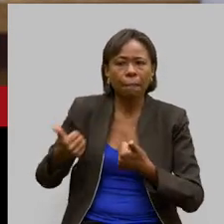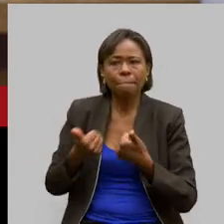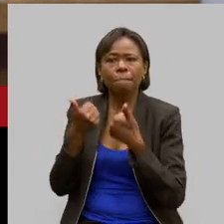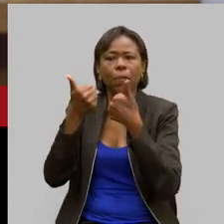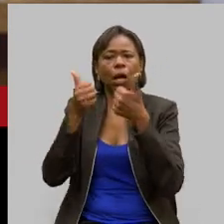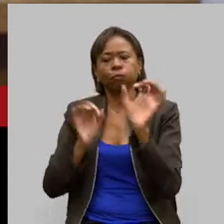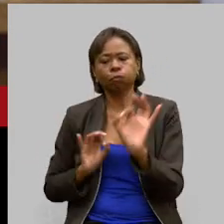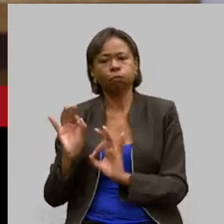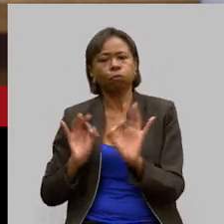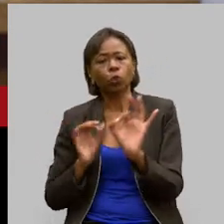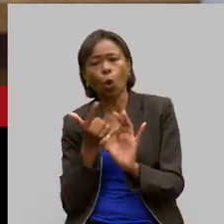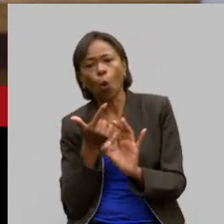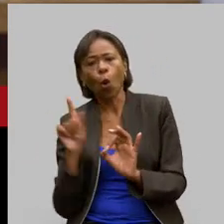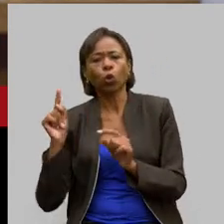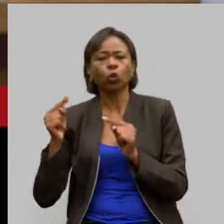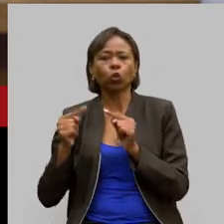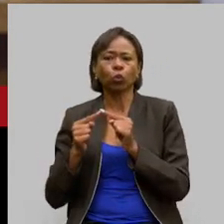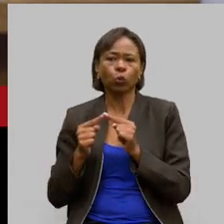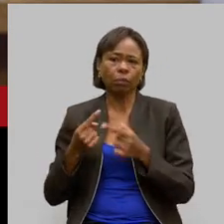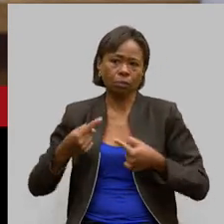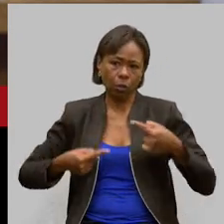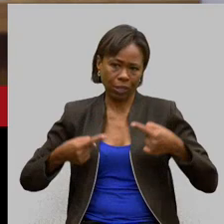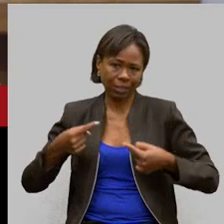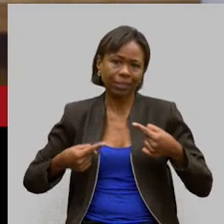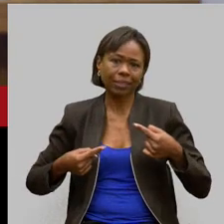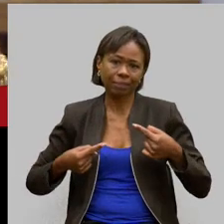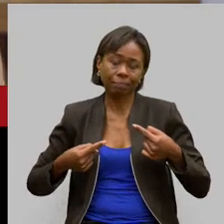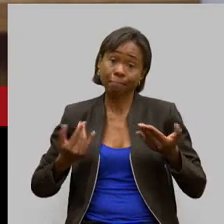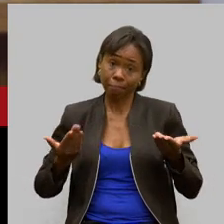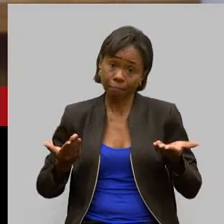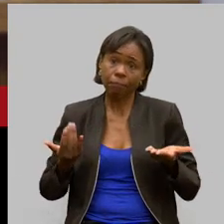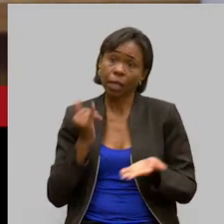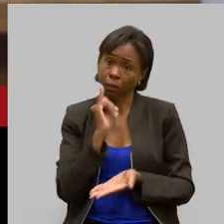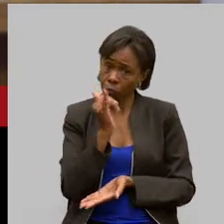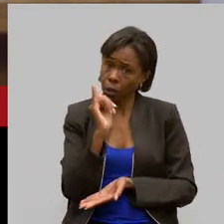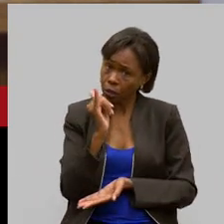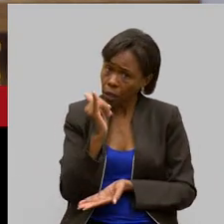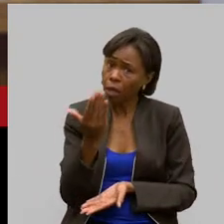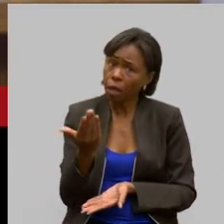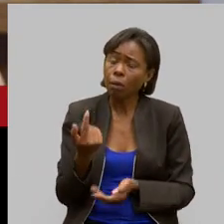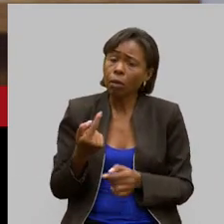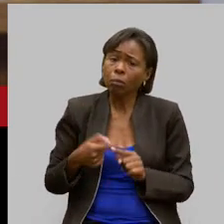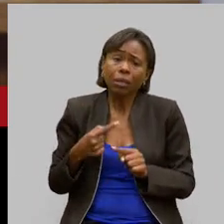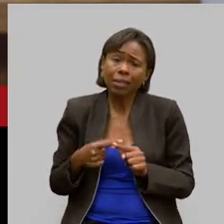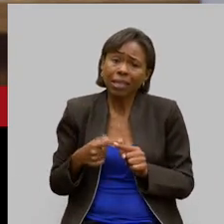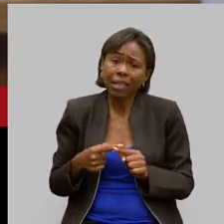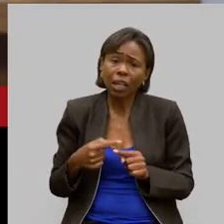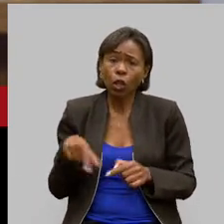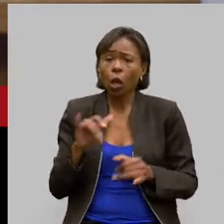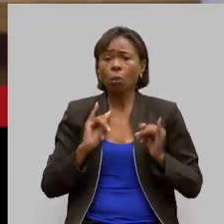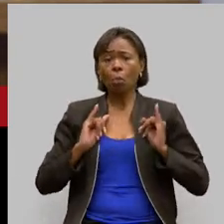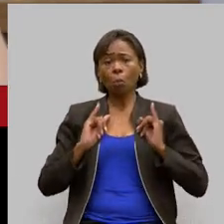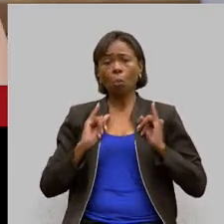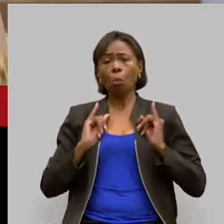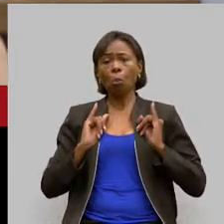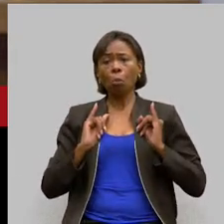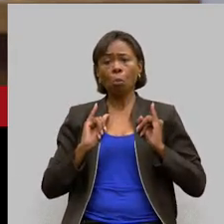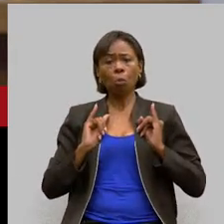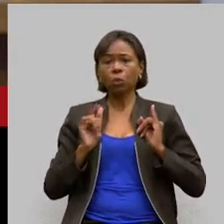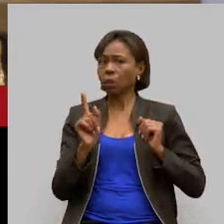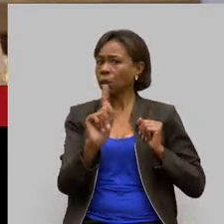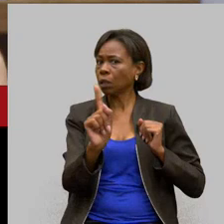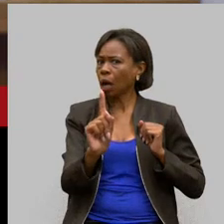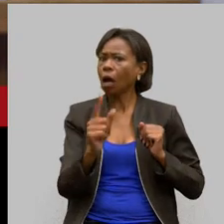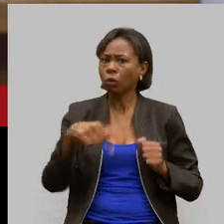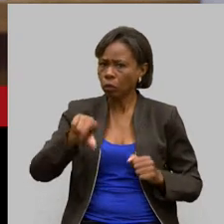políticas também então é importante falar isso gente Que para vocês observar que a gente não tá inerte nós estamos